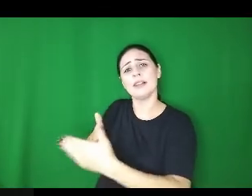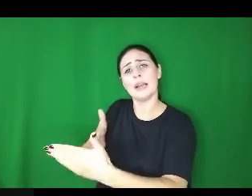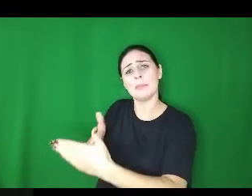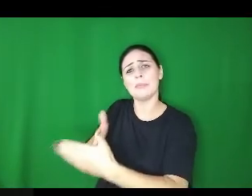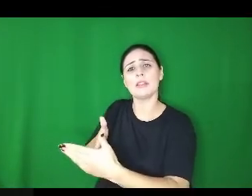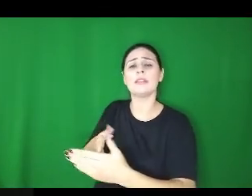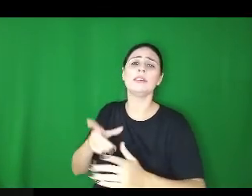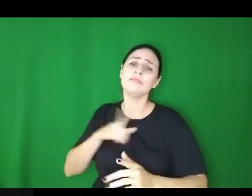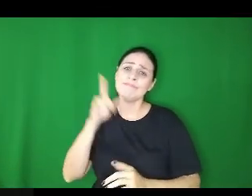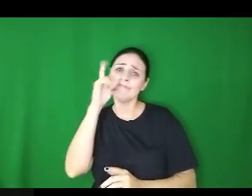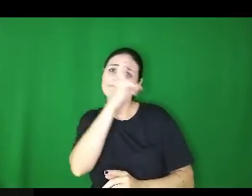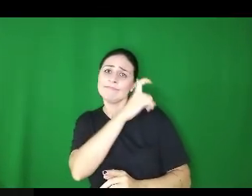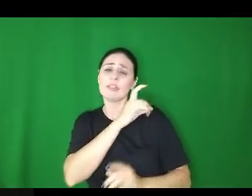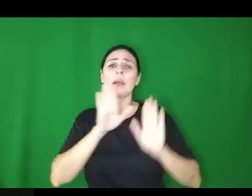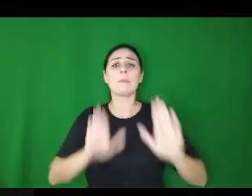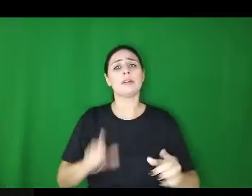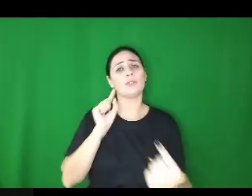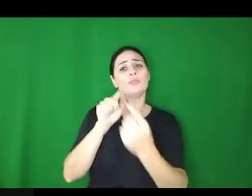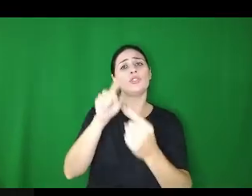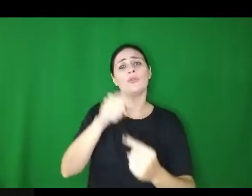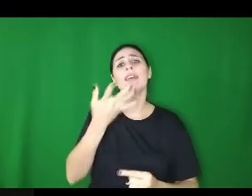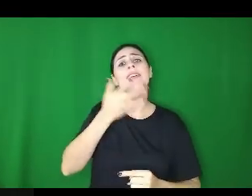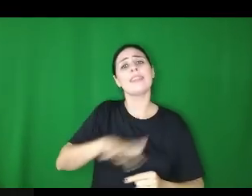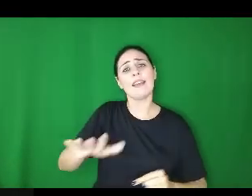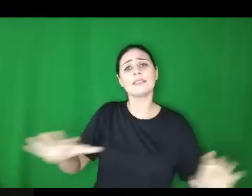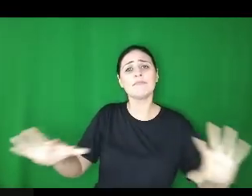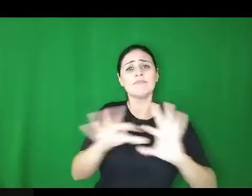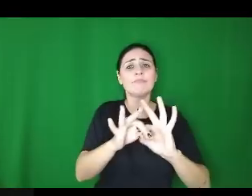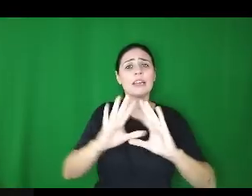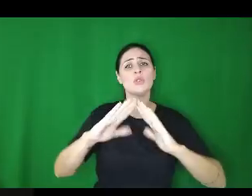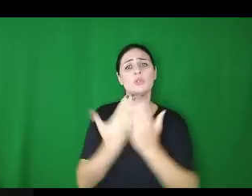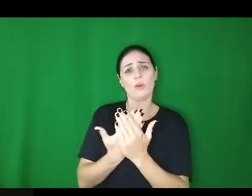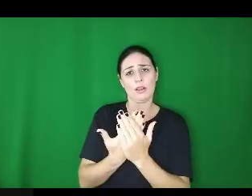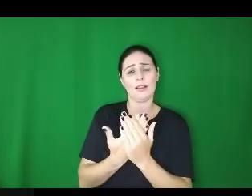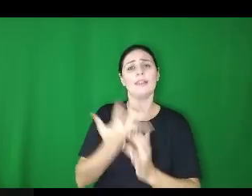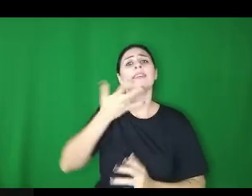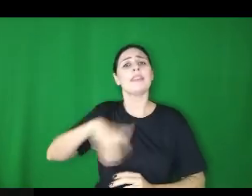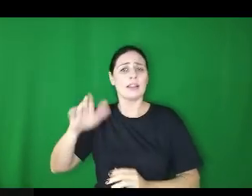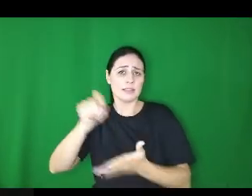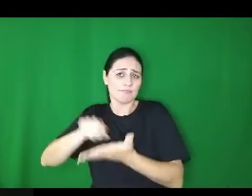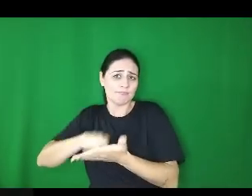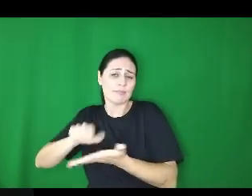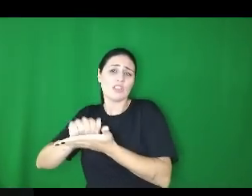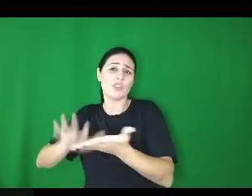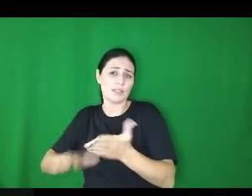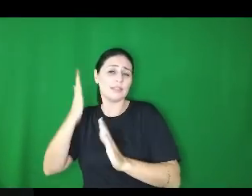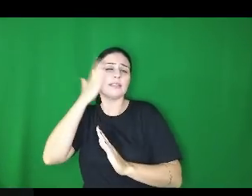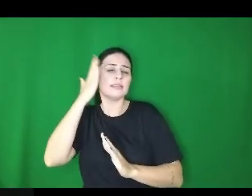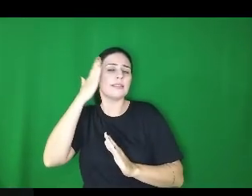plano essa questão da implementação do currículo, apesar de ser colocado que ele deve ser implementado,